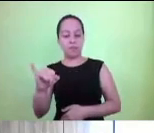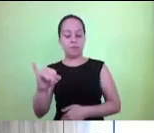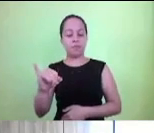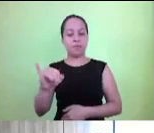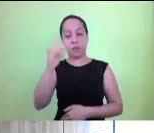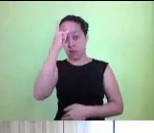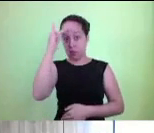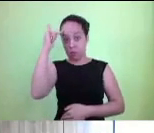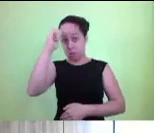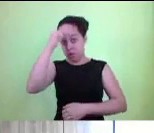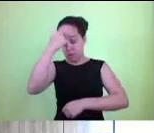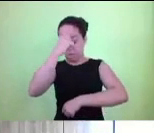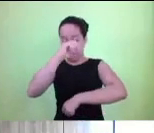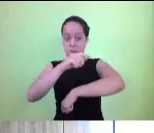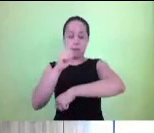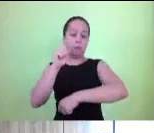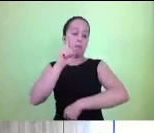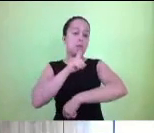inscritos, 36.